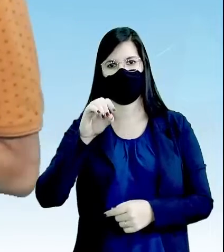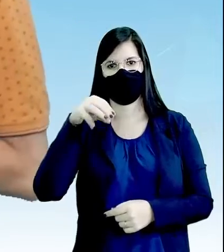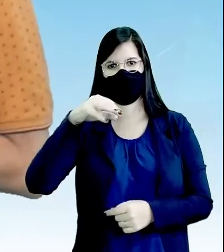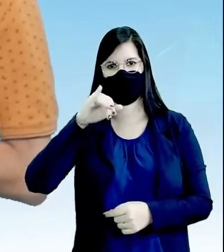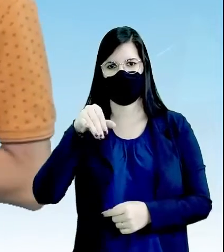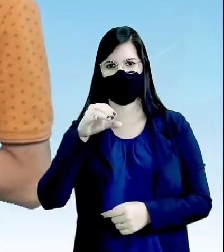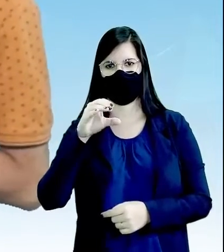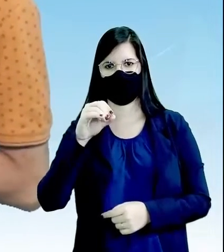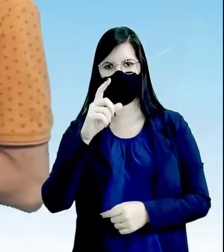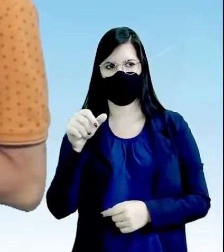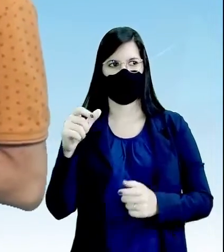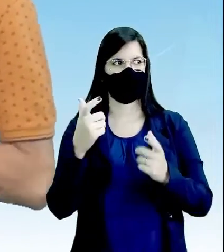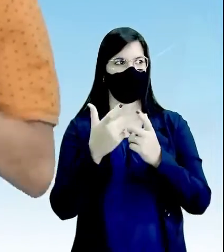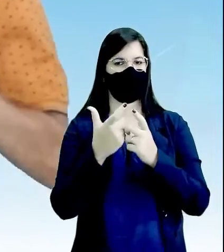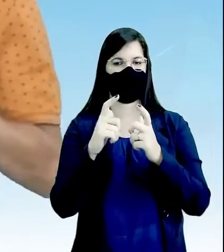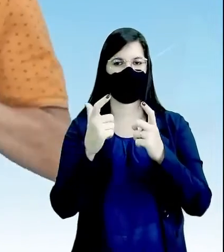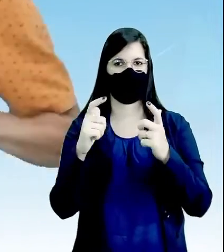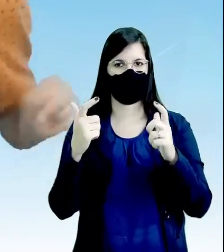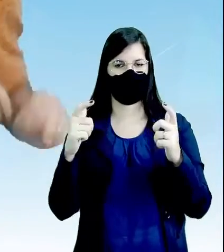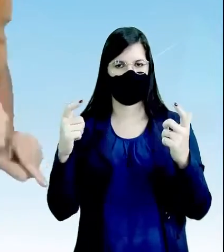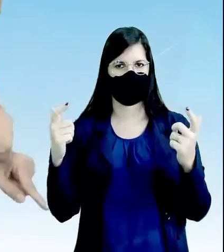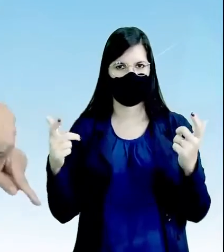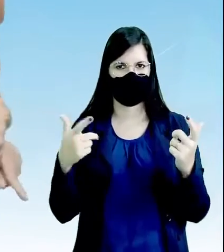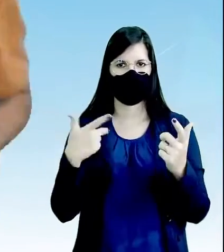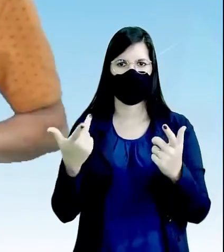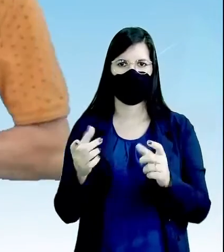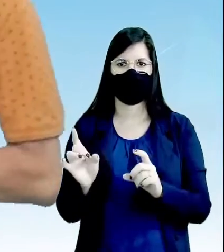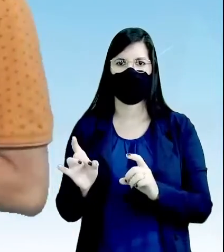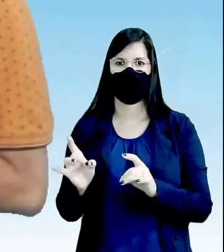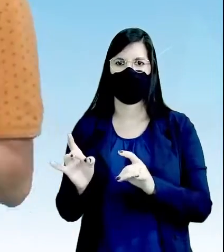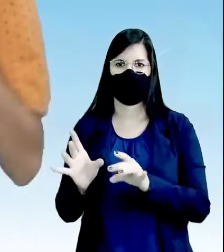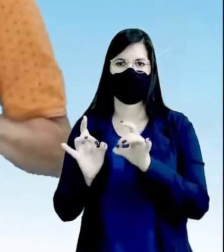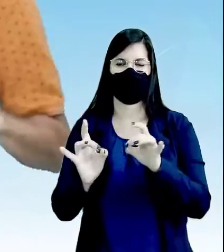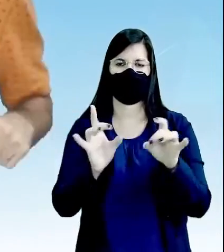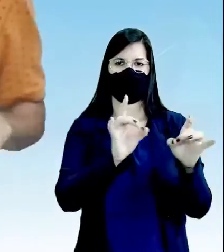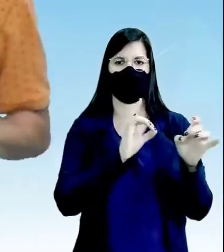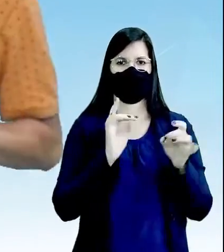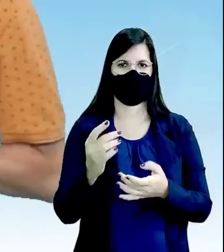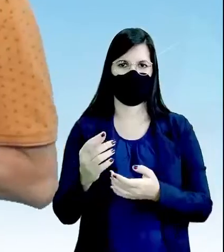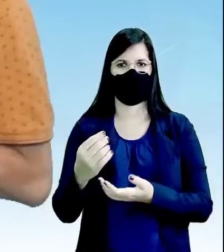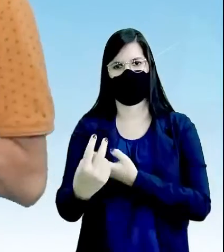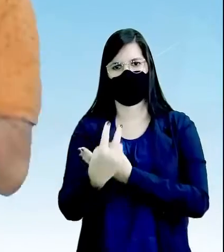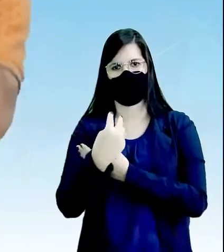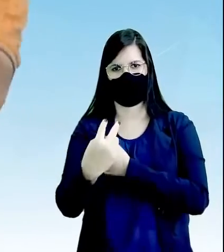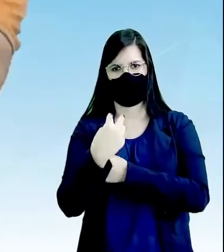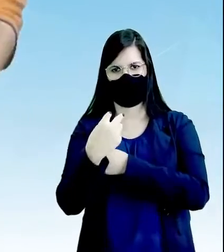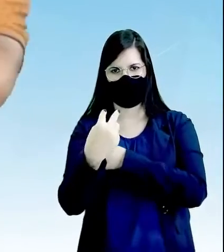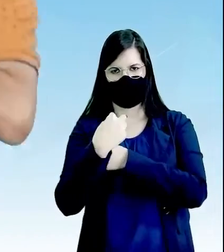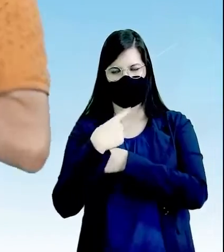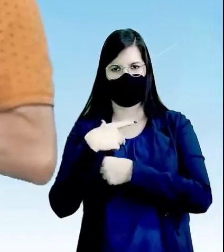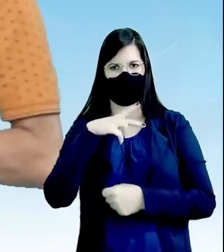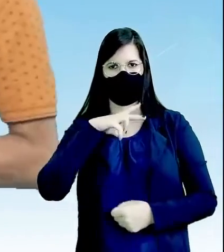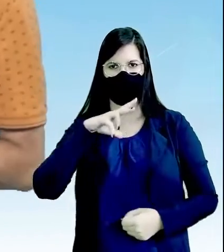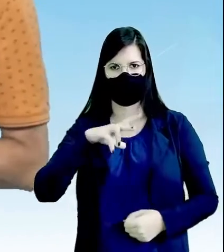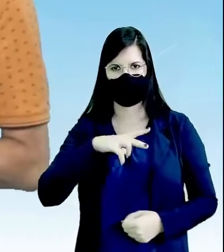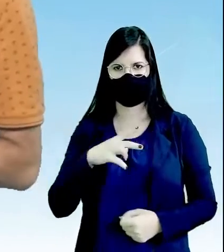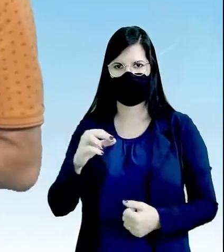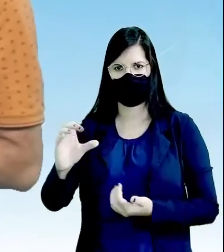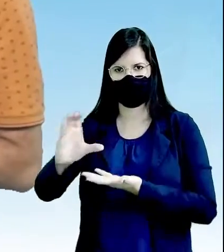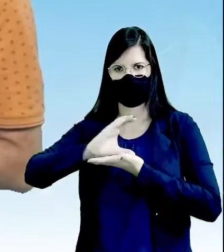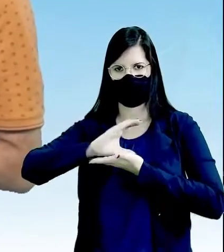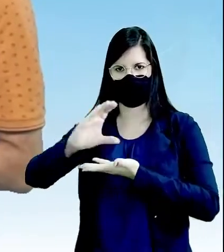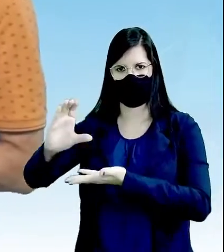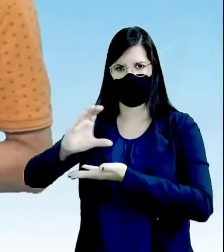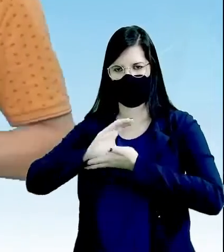aumentado impostos para sustentar os luxos dos portugueses e dele, do rei. E, aliado a tudo